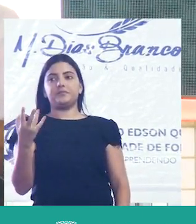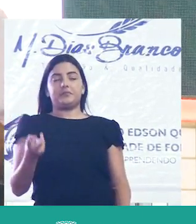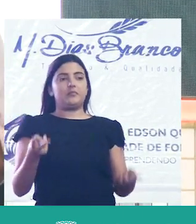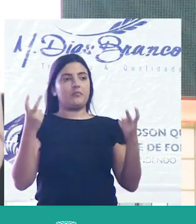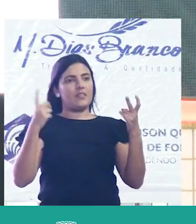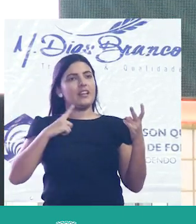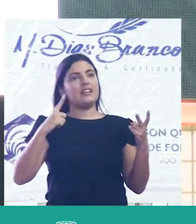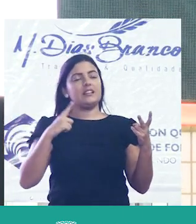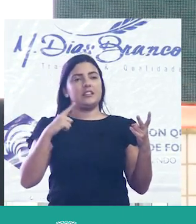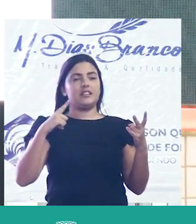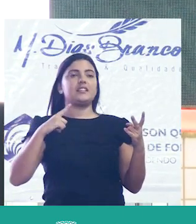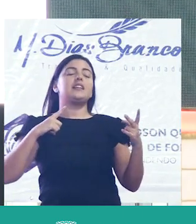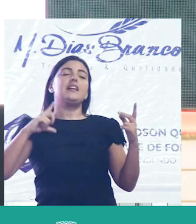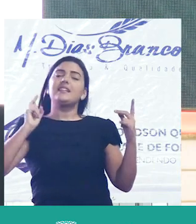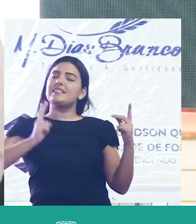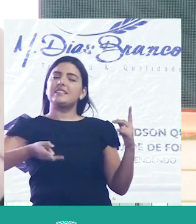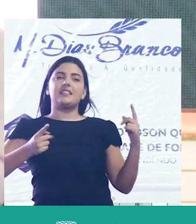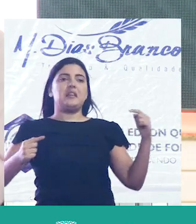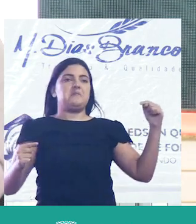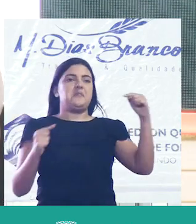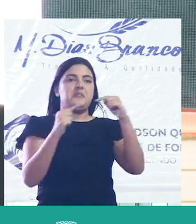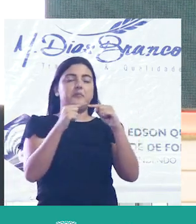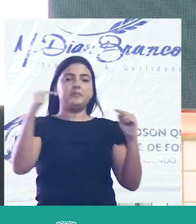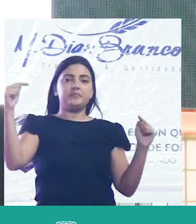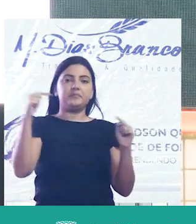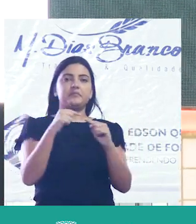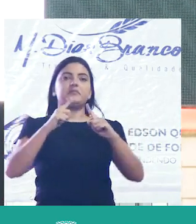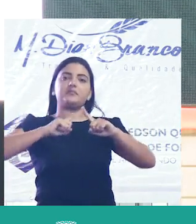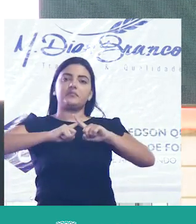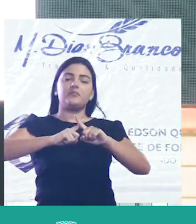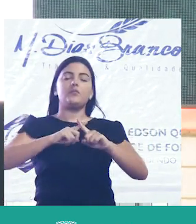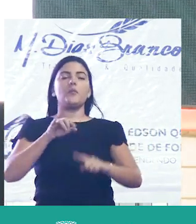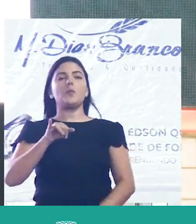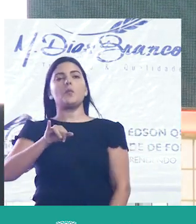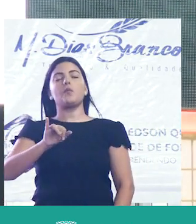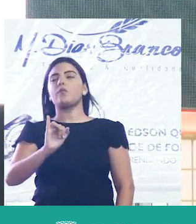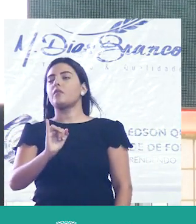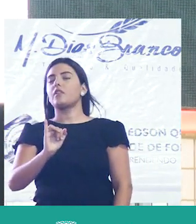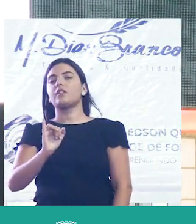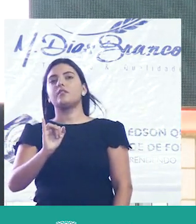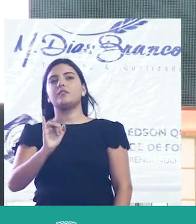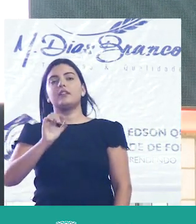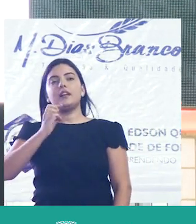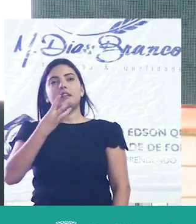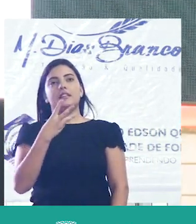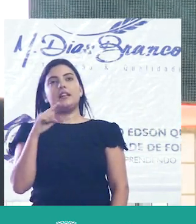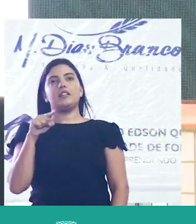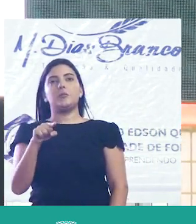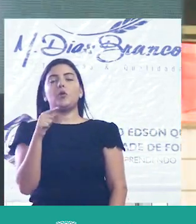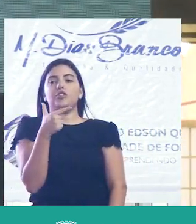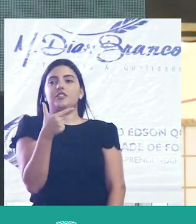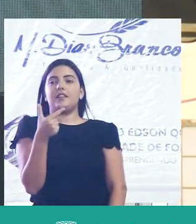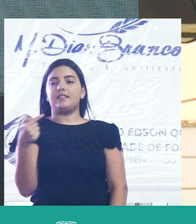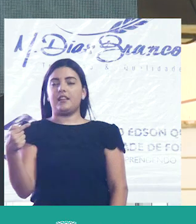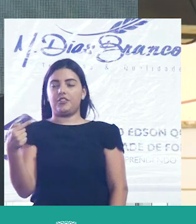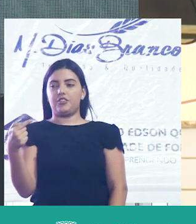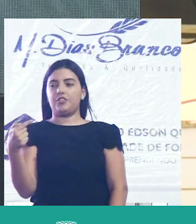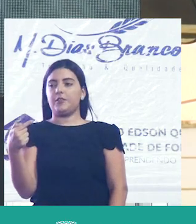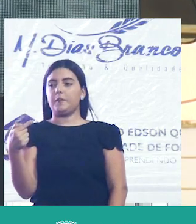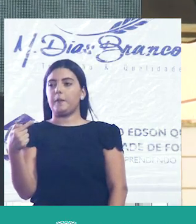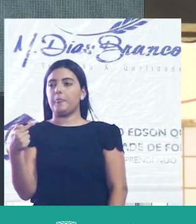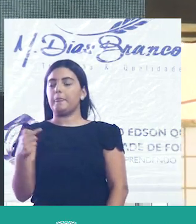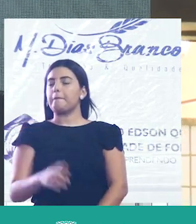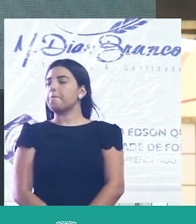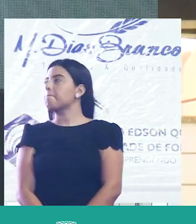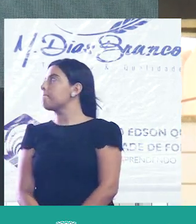percebe que tudo termina numa regra de 3? Esse Y vai dar 3,17 kg de